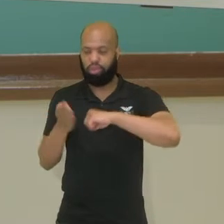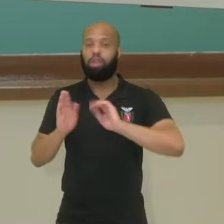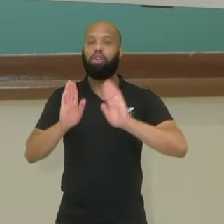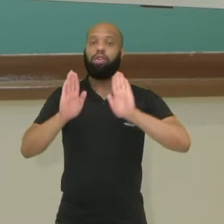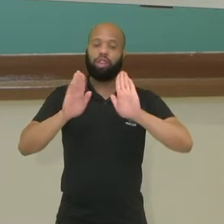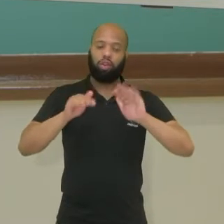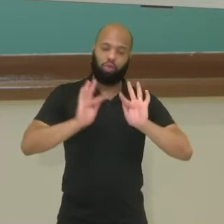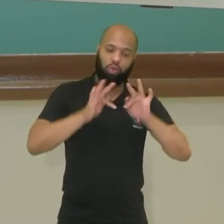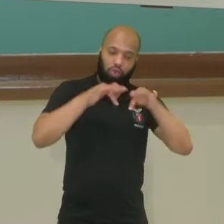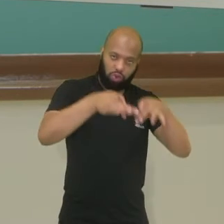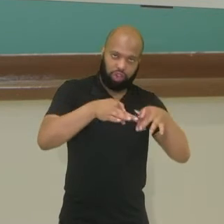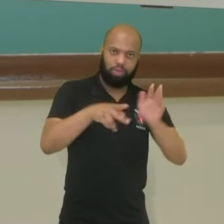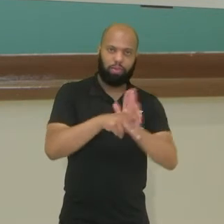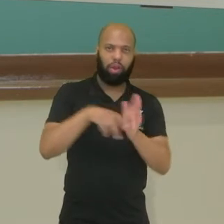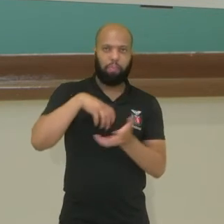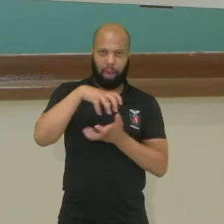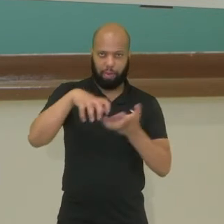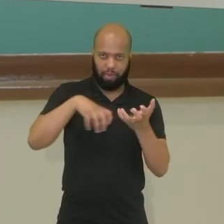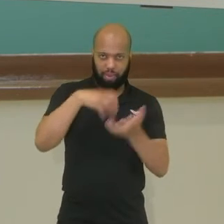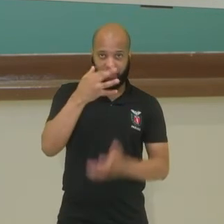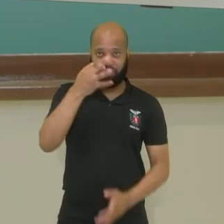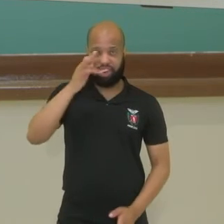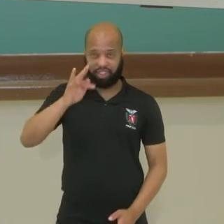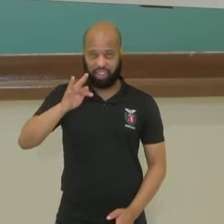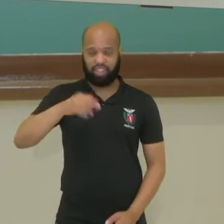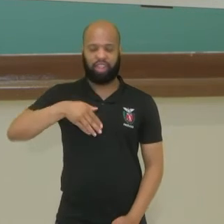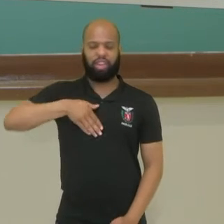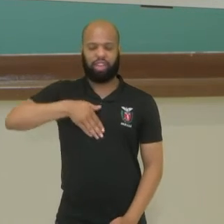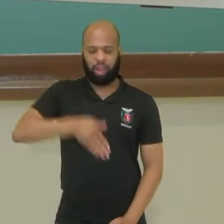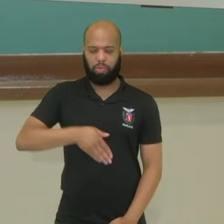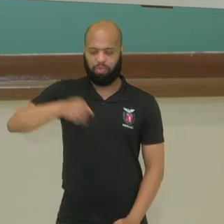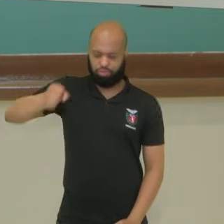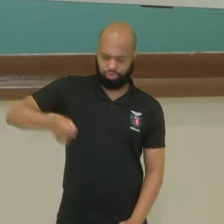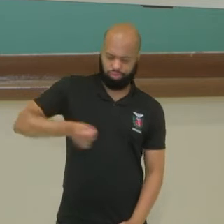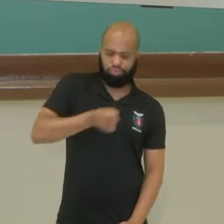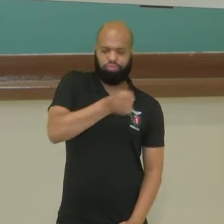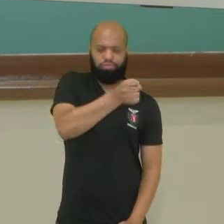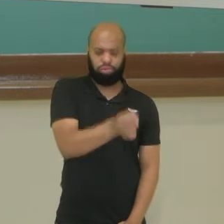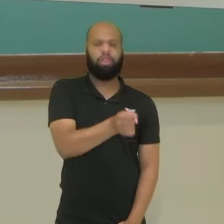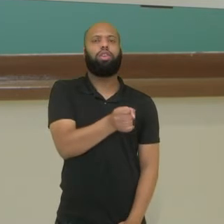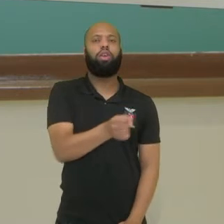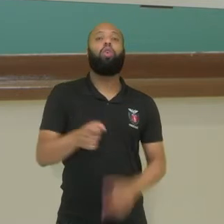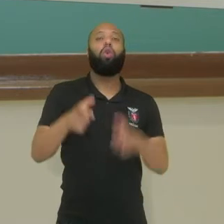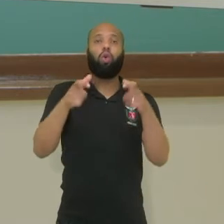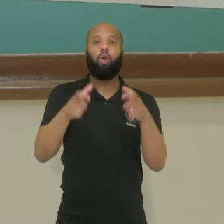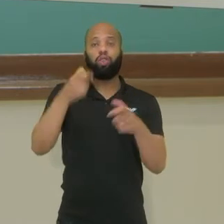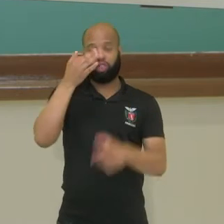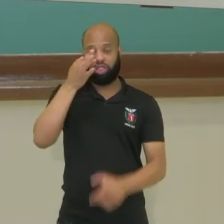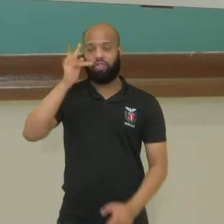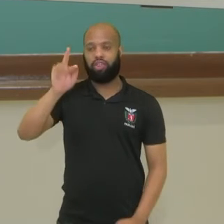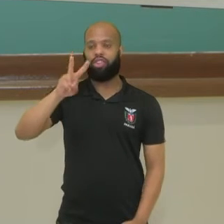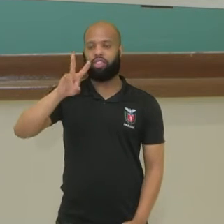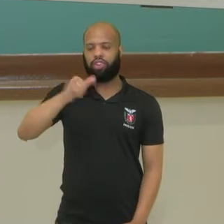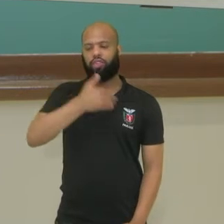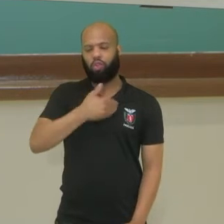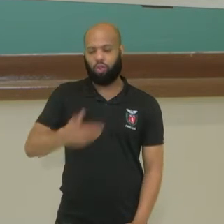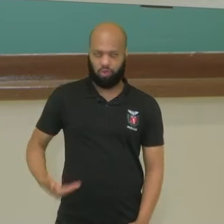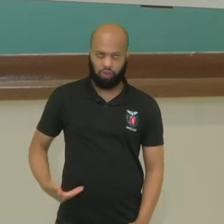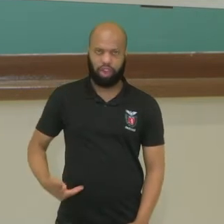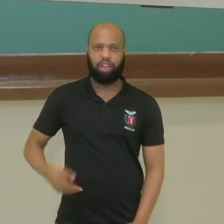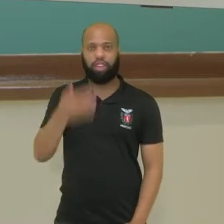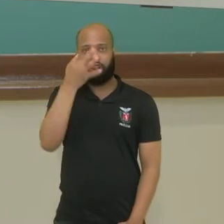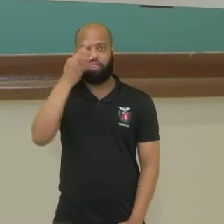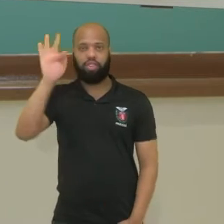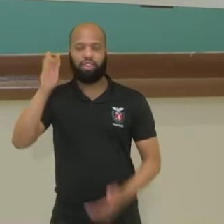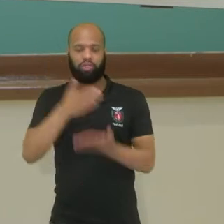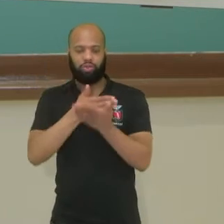de 1799, Napoleão Bonaparte assume o poder na França, né, e vai governar aí a França no início